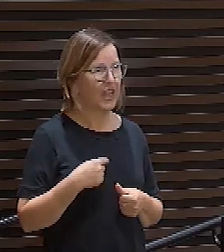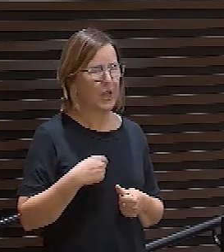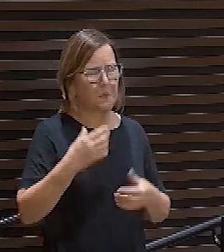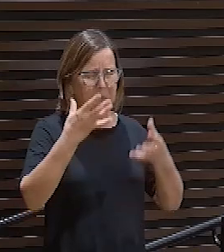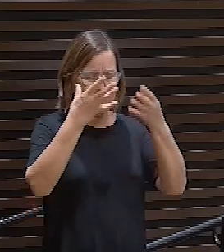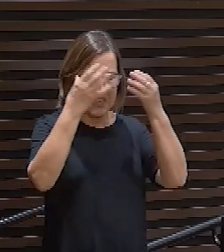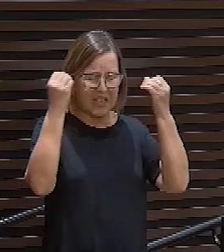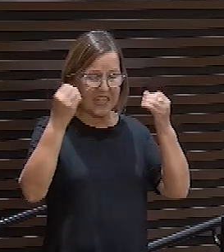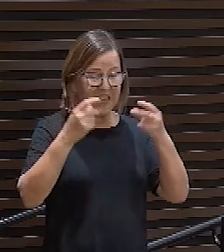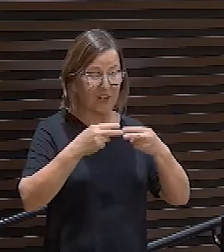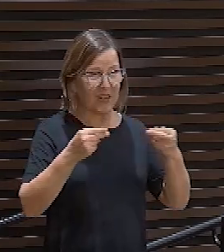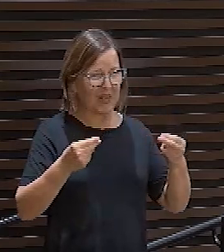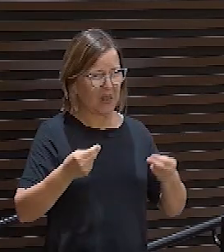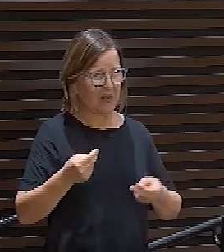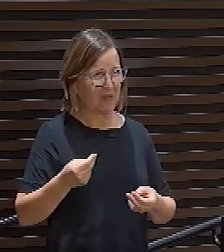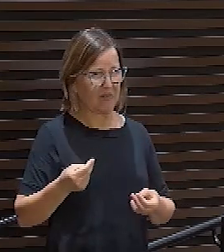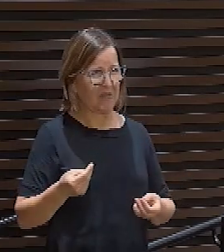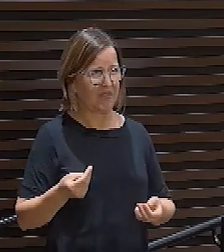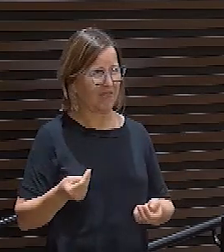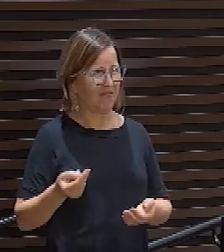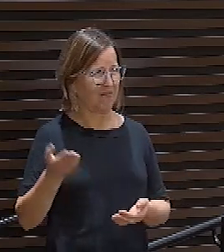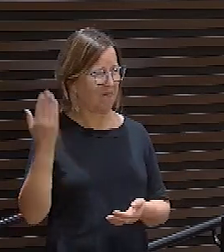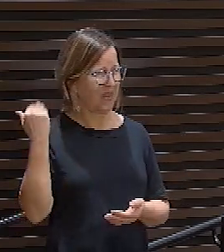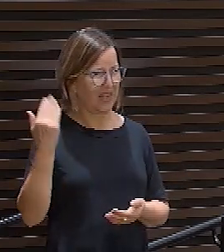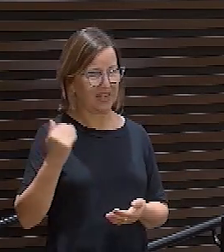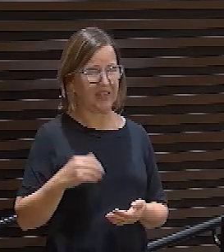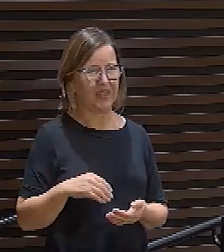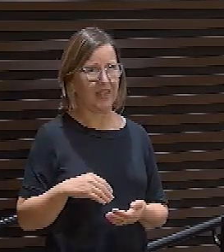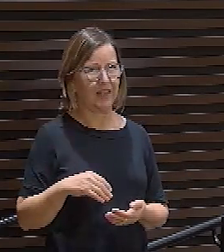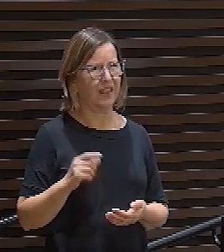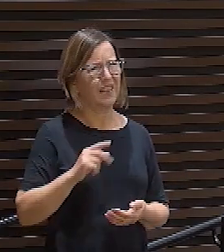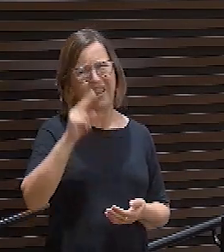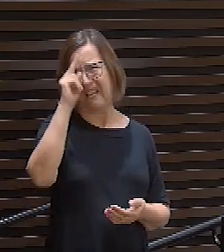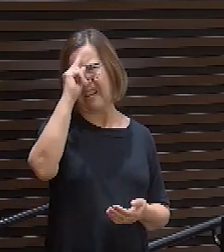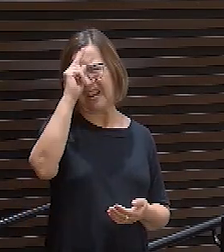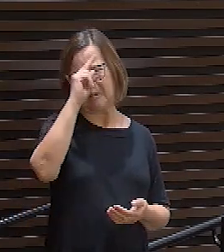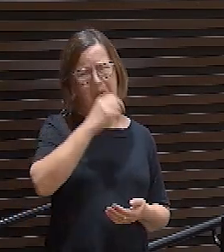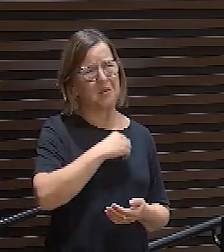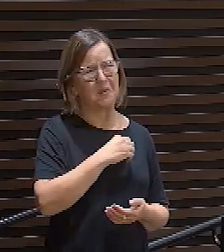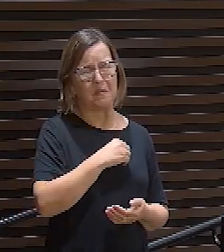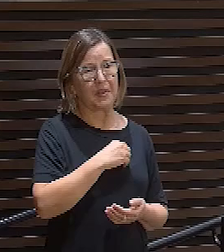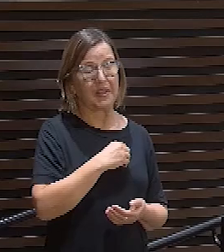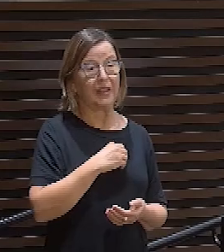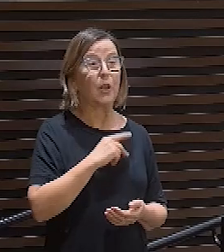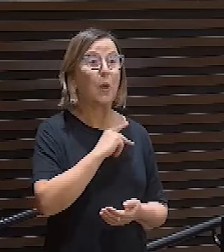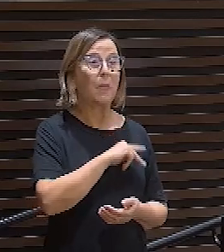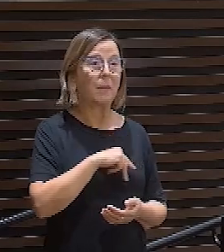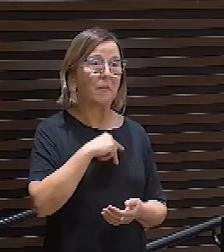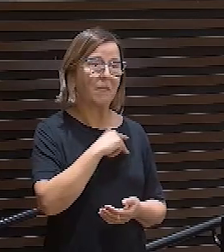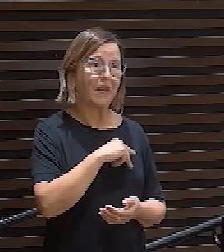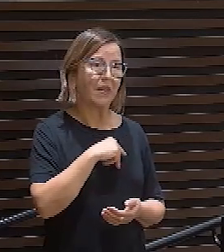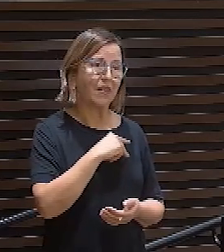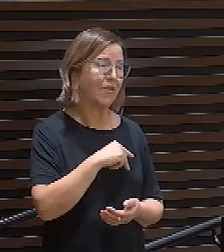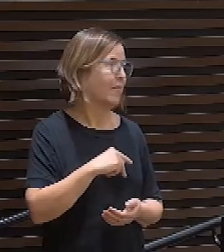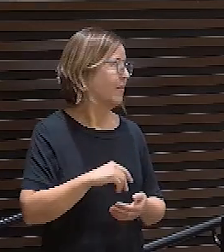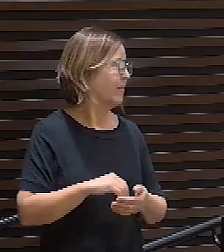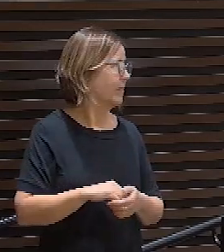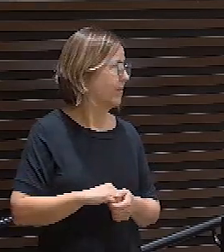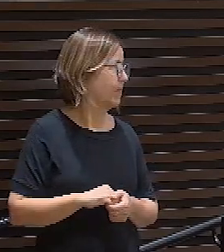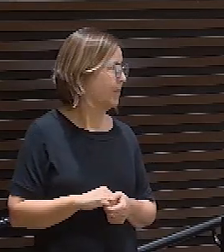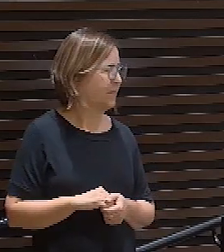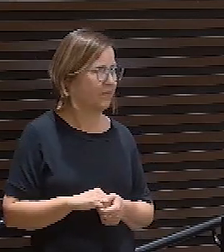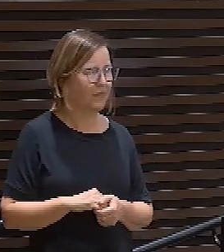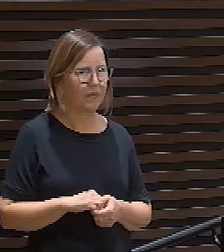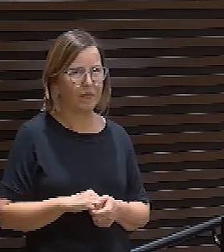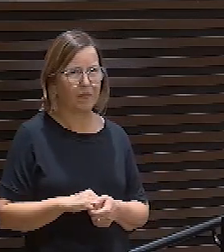que a gente fica tentando? Esse pecado aqui me pegou, mas aquela lei me cobra daquilo. E Paulo fica, parece que dando cotovelada, dando coice,